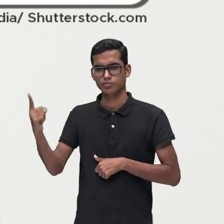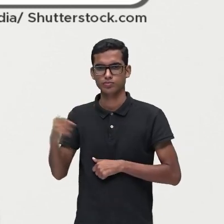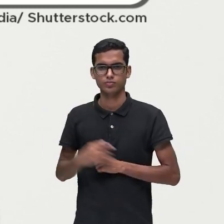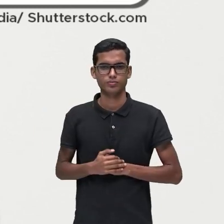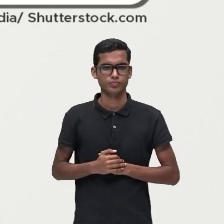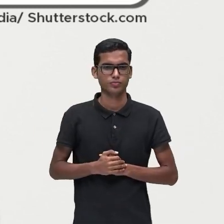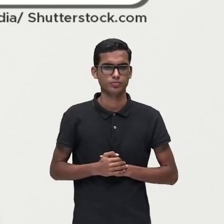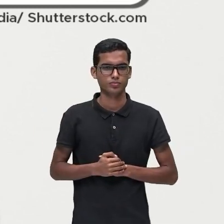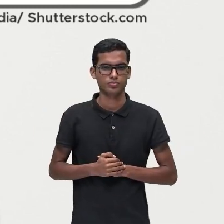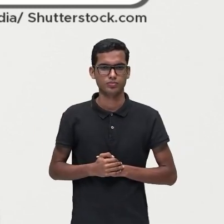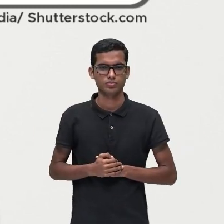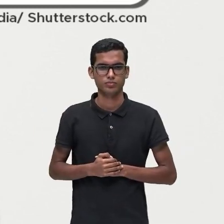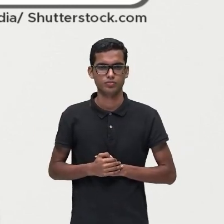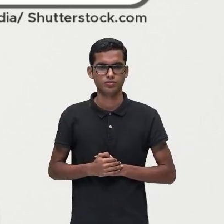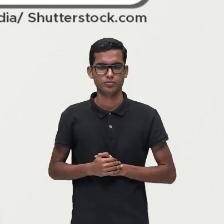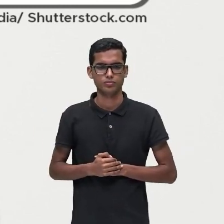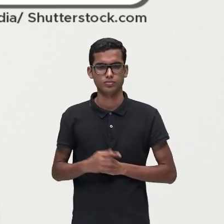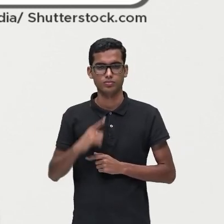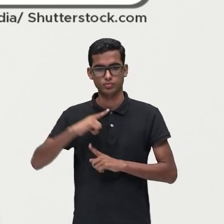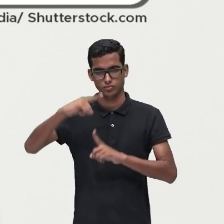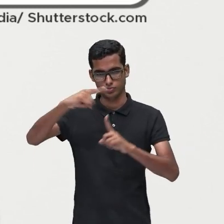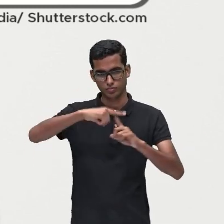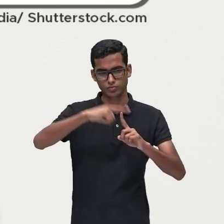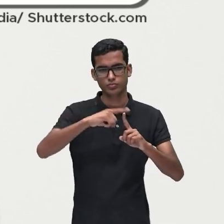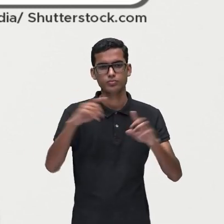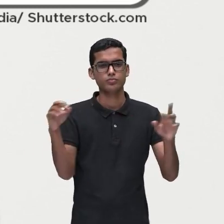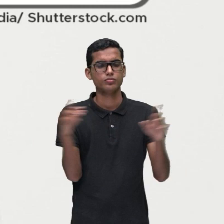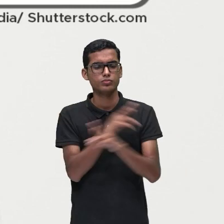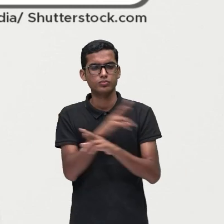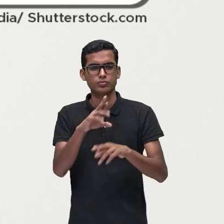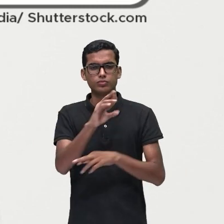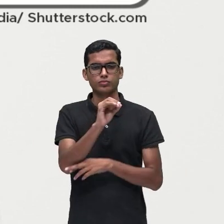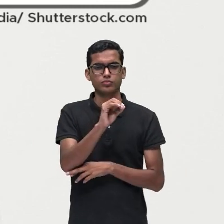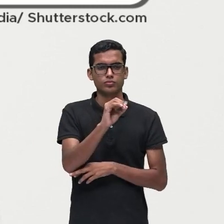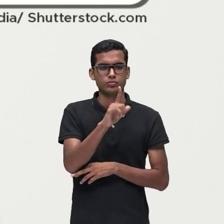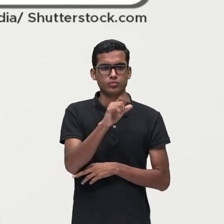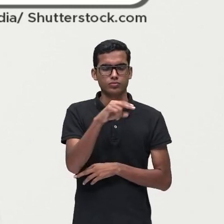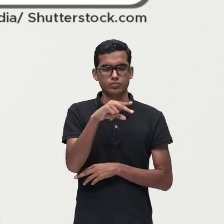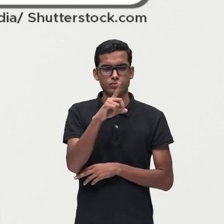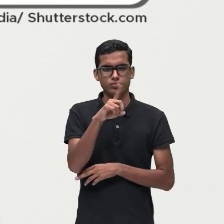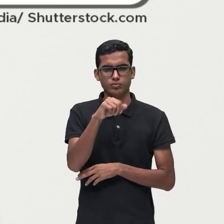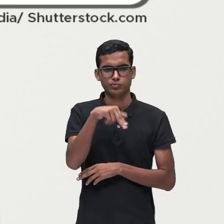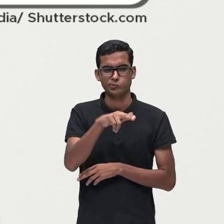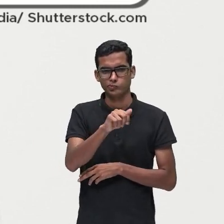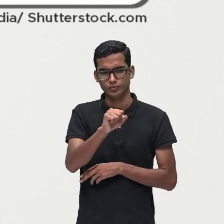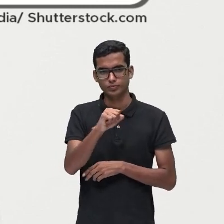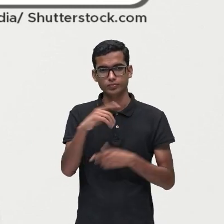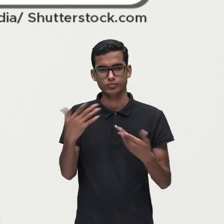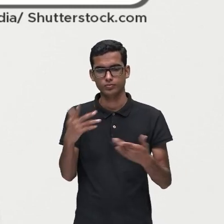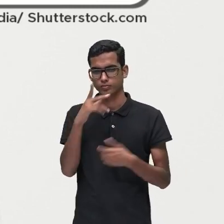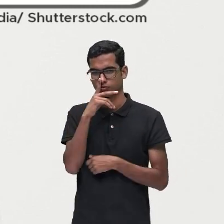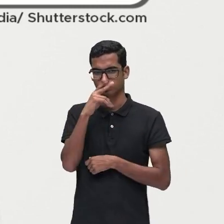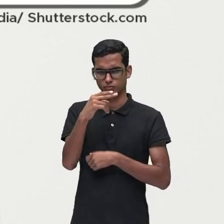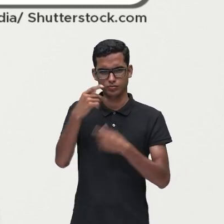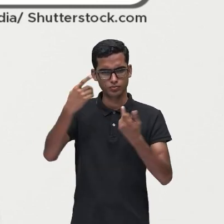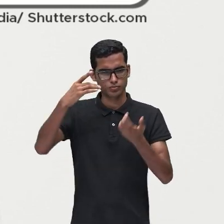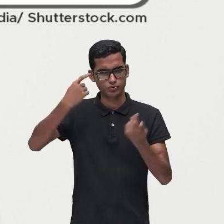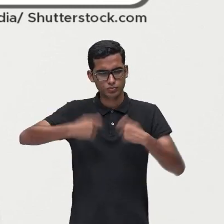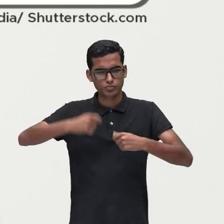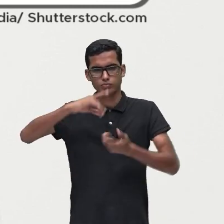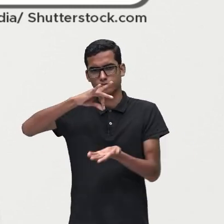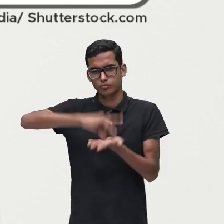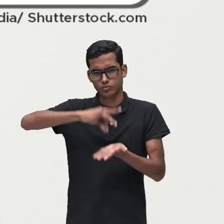uma forma de associar roldanas de modo que a força necessária para